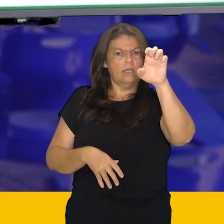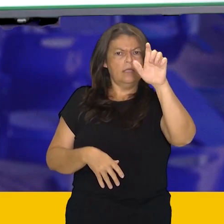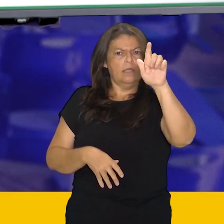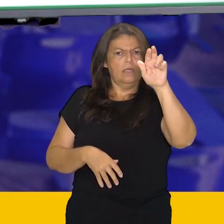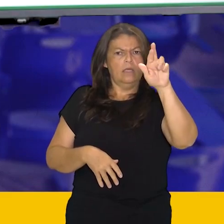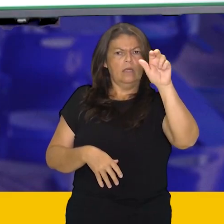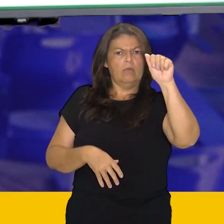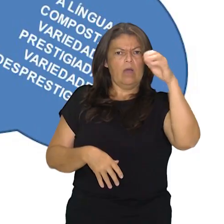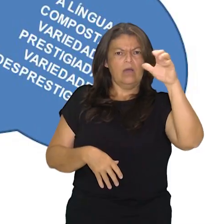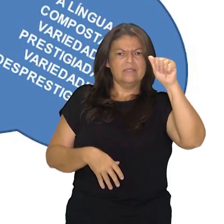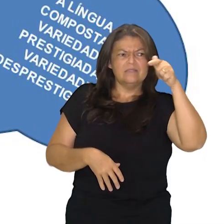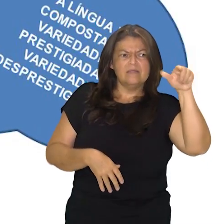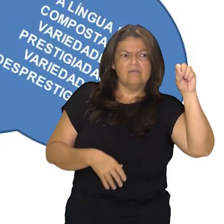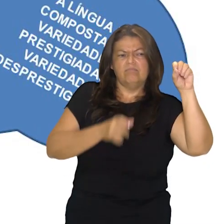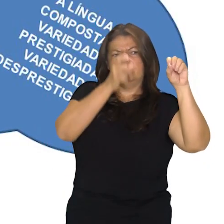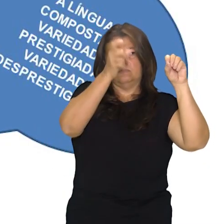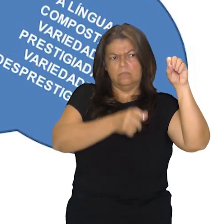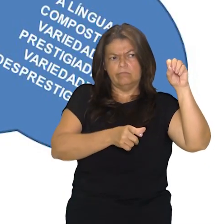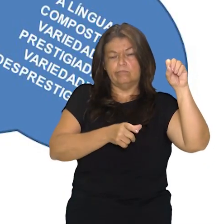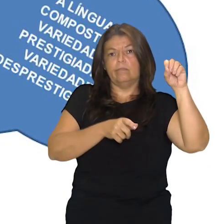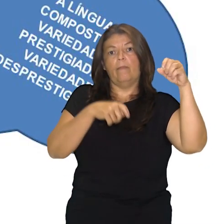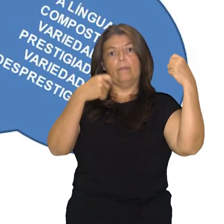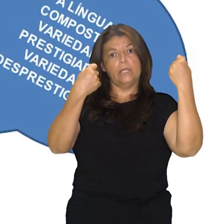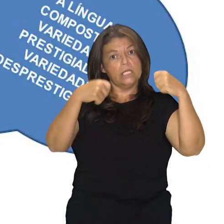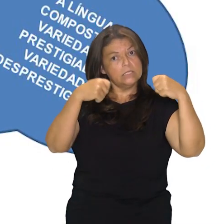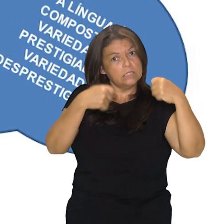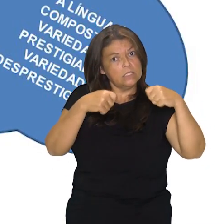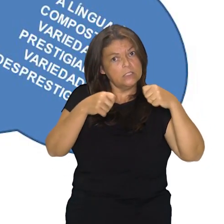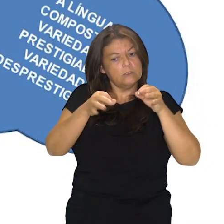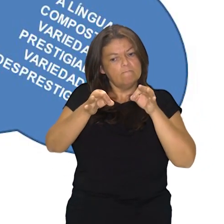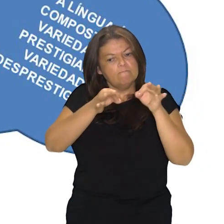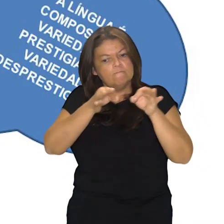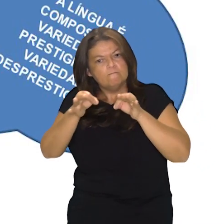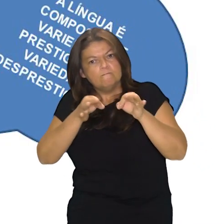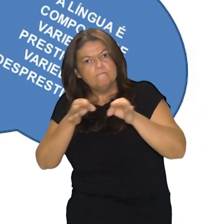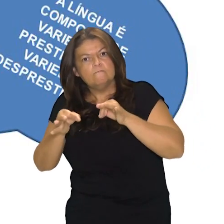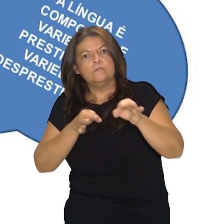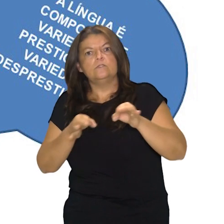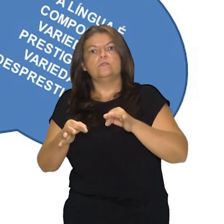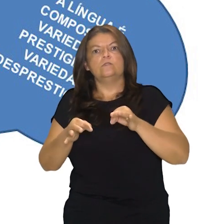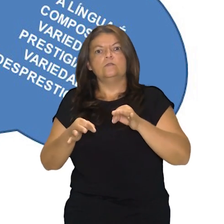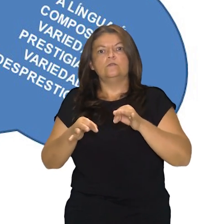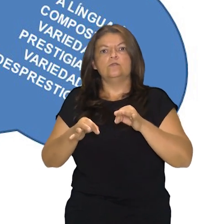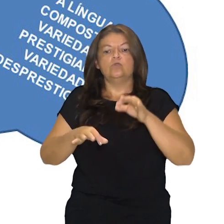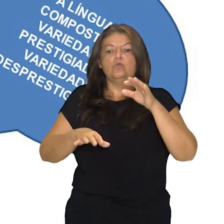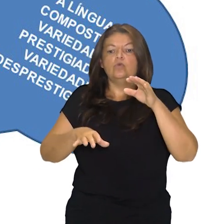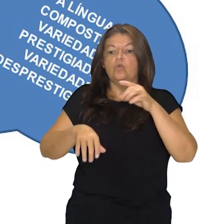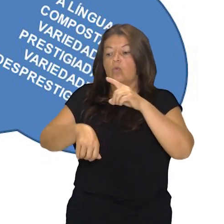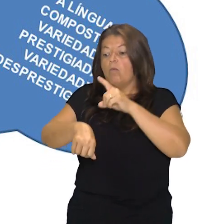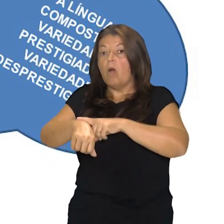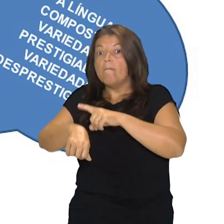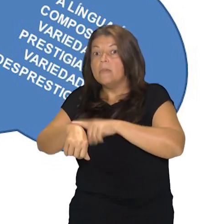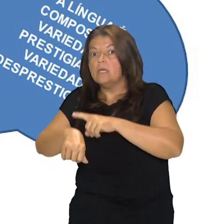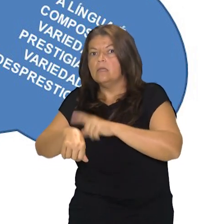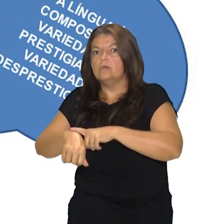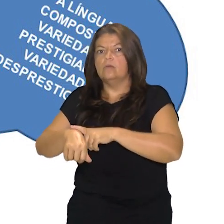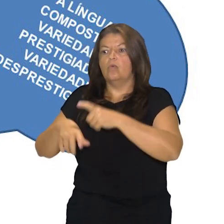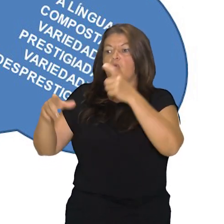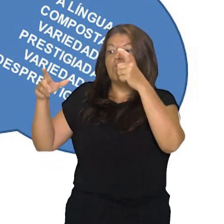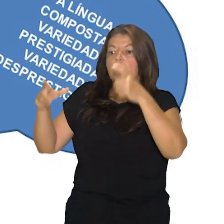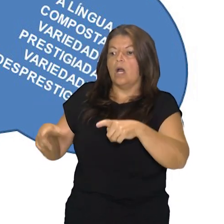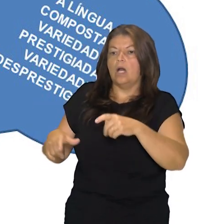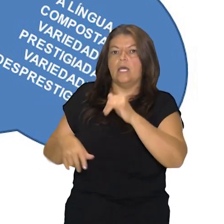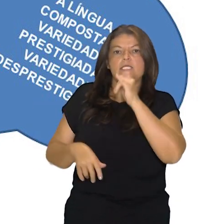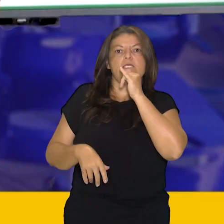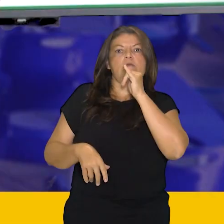é inadequado utilizar uma norma bem informal em uma situação que exige formalidade, por exemplo,